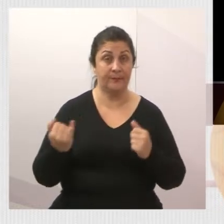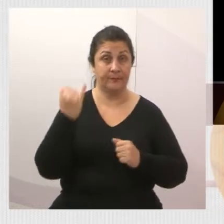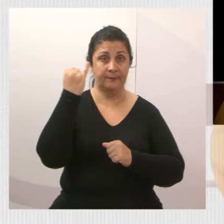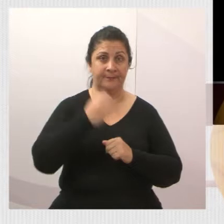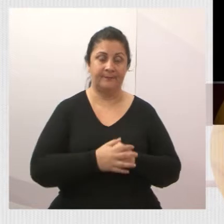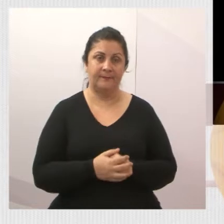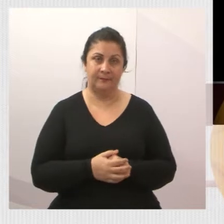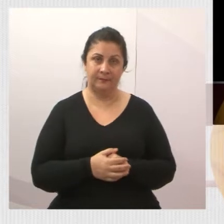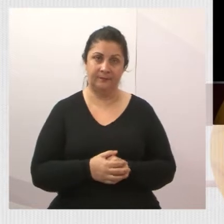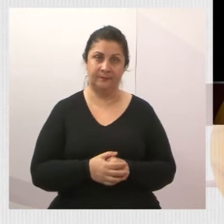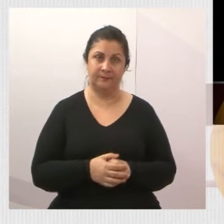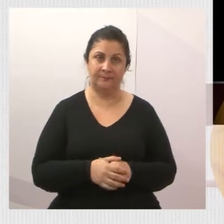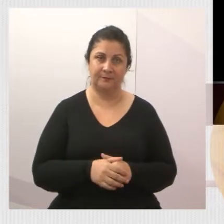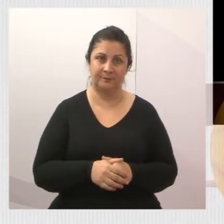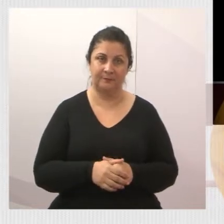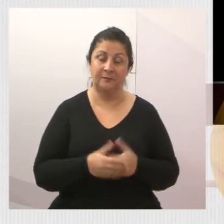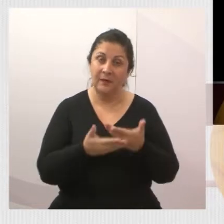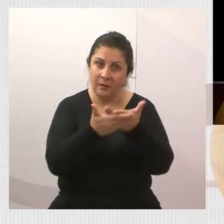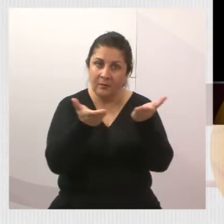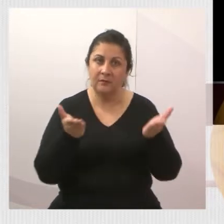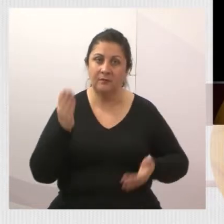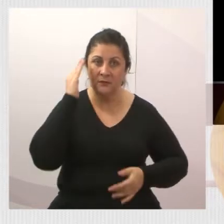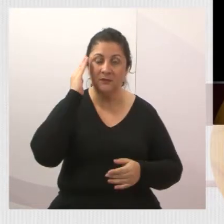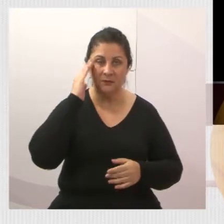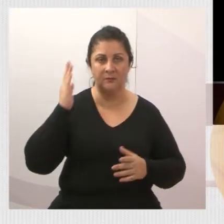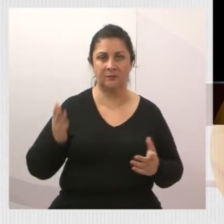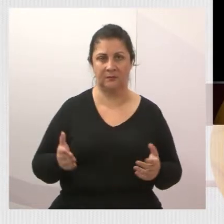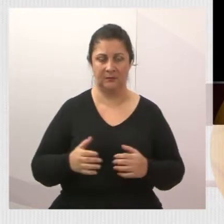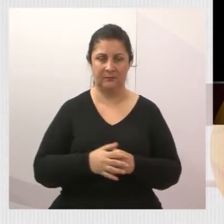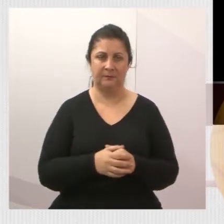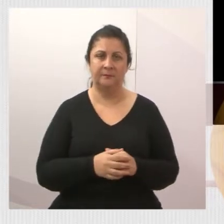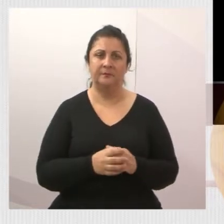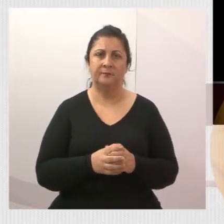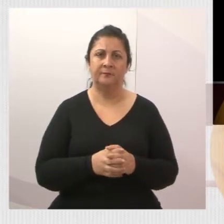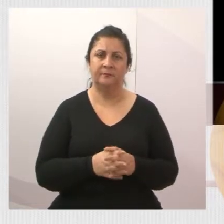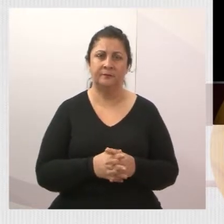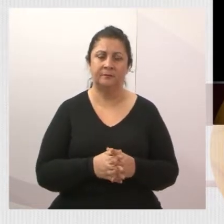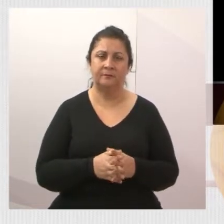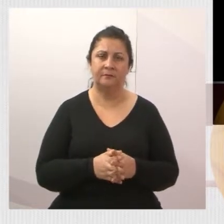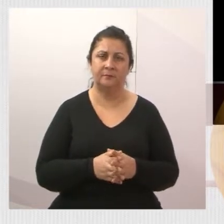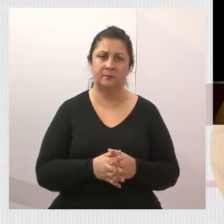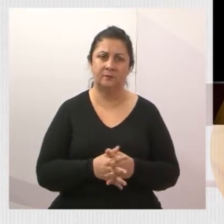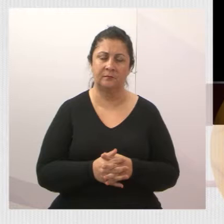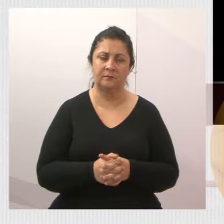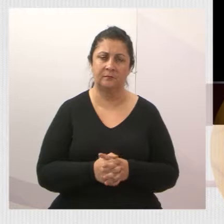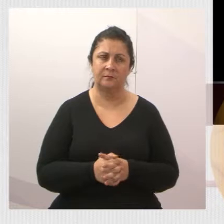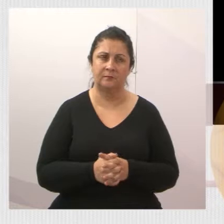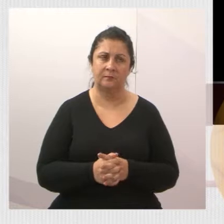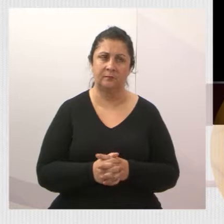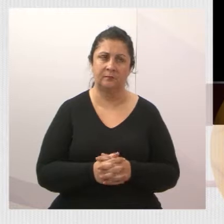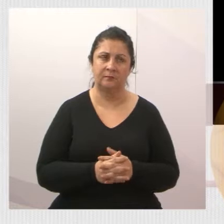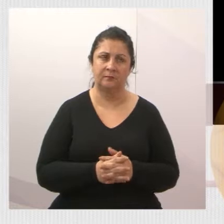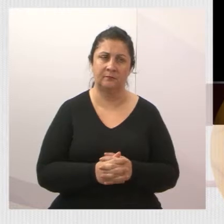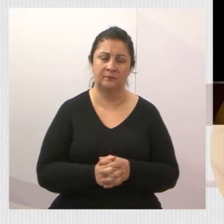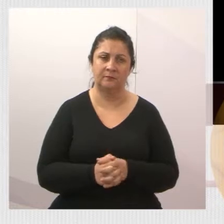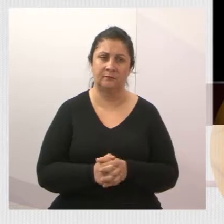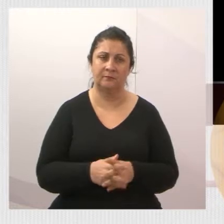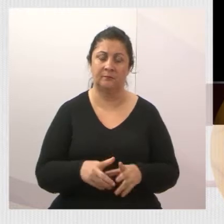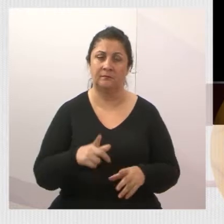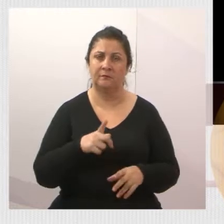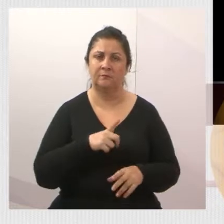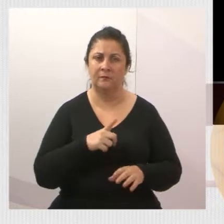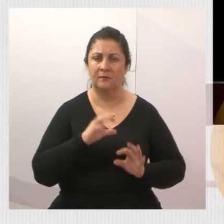importante para vocês, para terem essa ciência, só um minutinho. Então, a gente tem